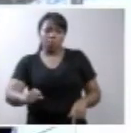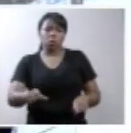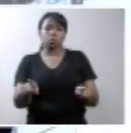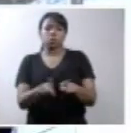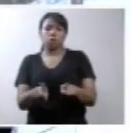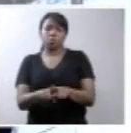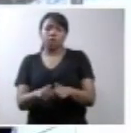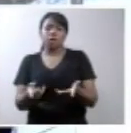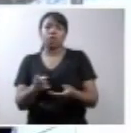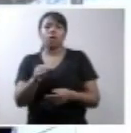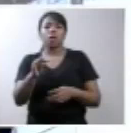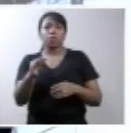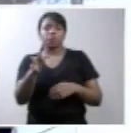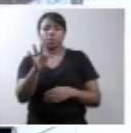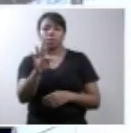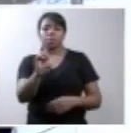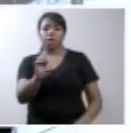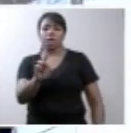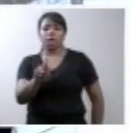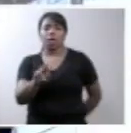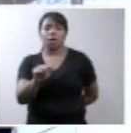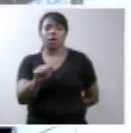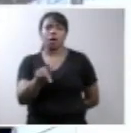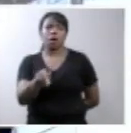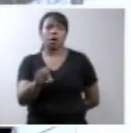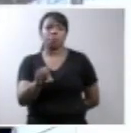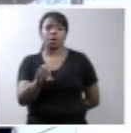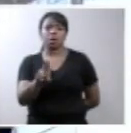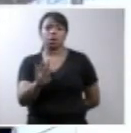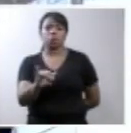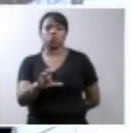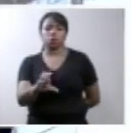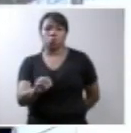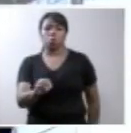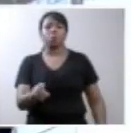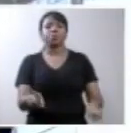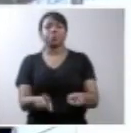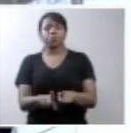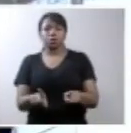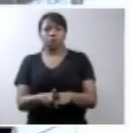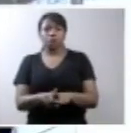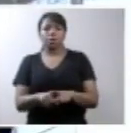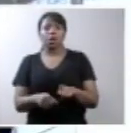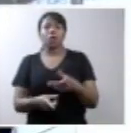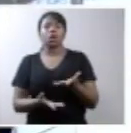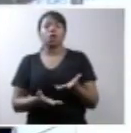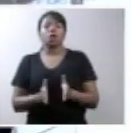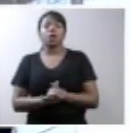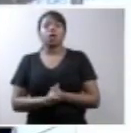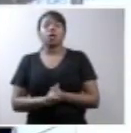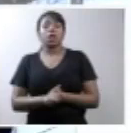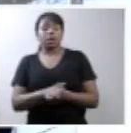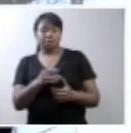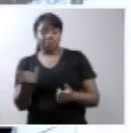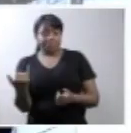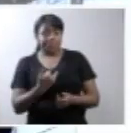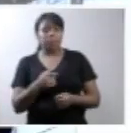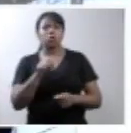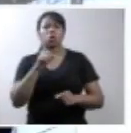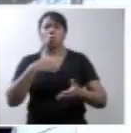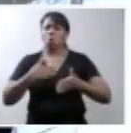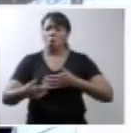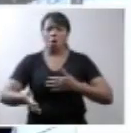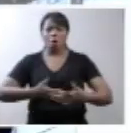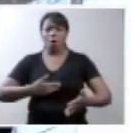terapêutico e recentemente falando com o Dr luí dec professor luí decu em São Paulo ocasião que o meu irmão foi operado lá do coração